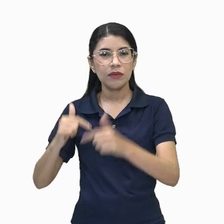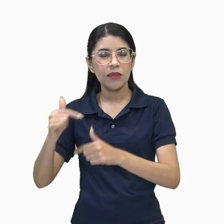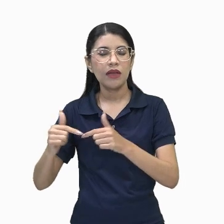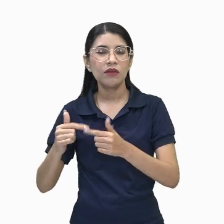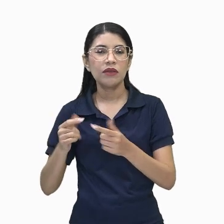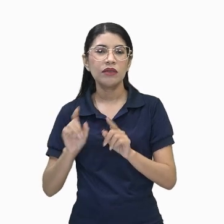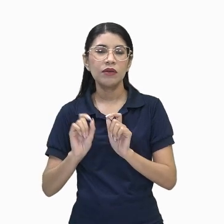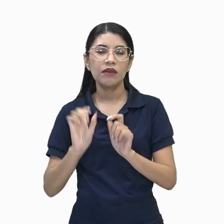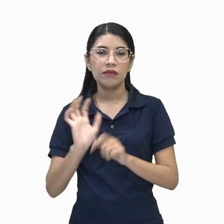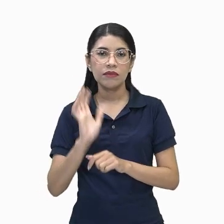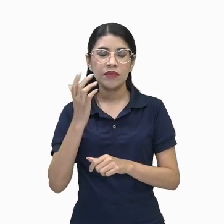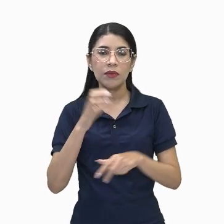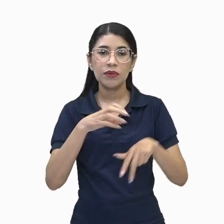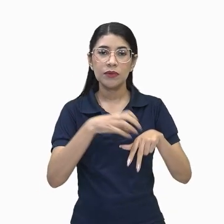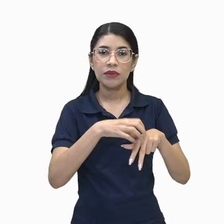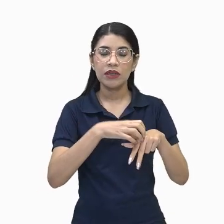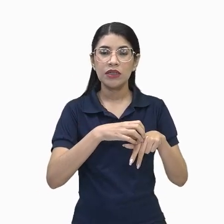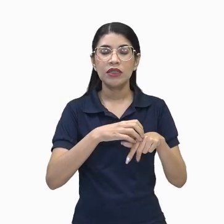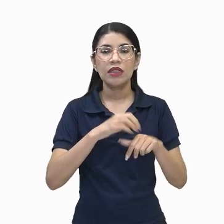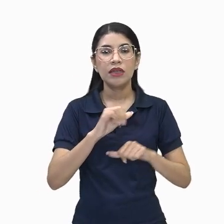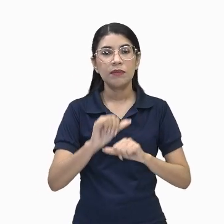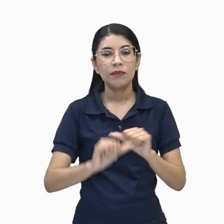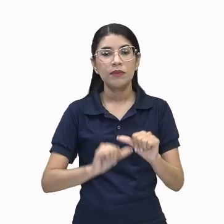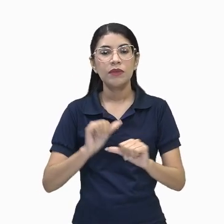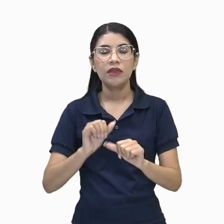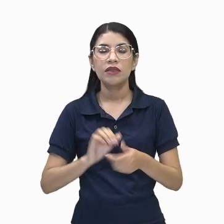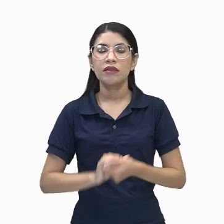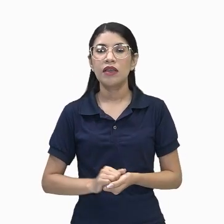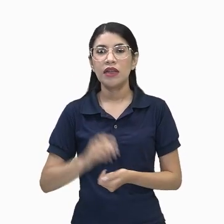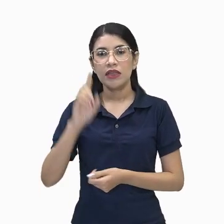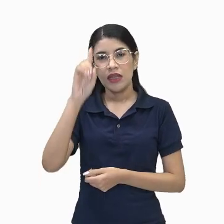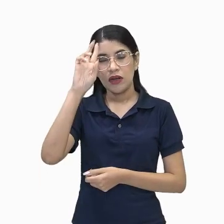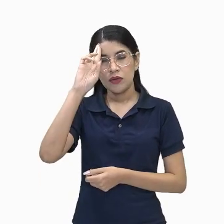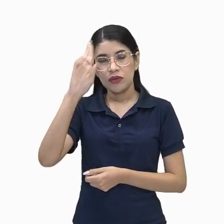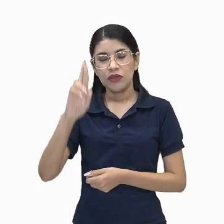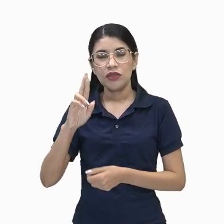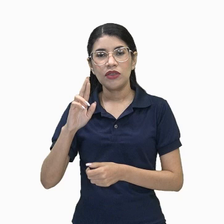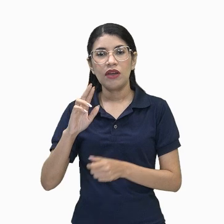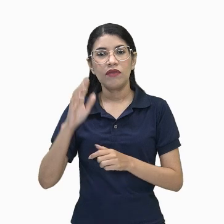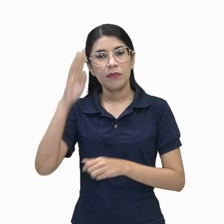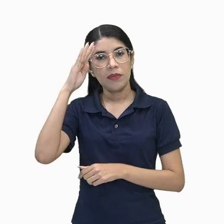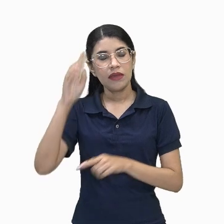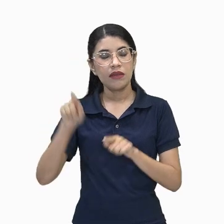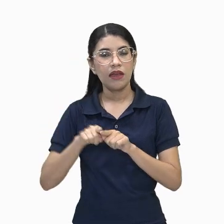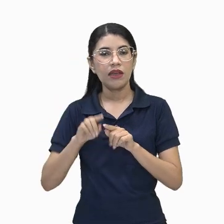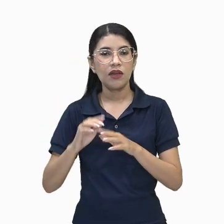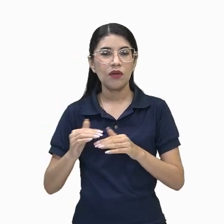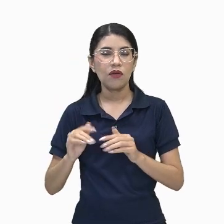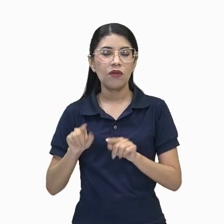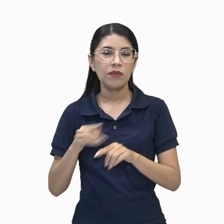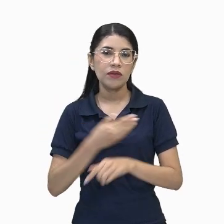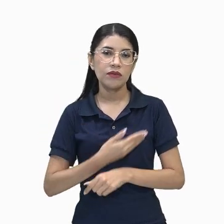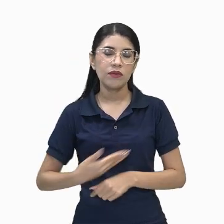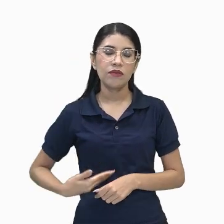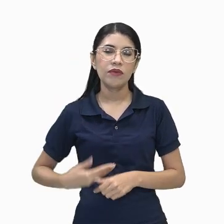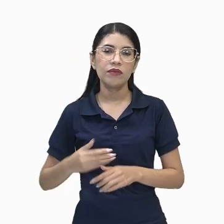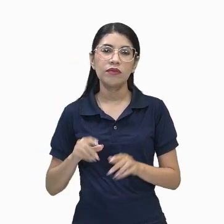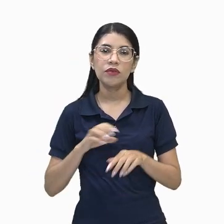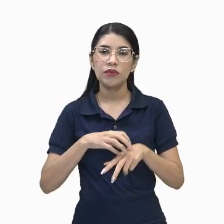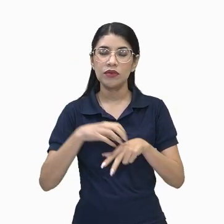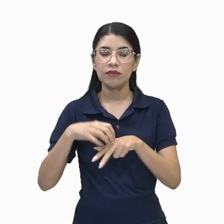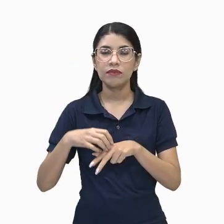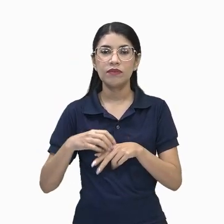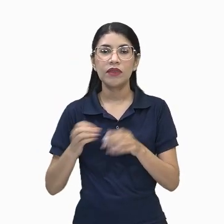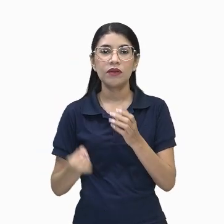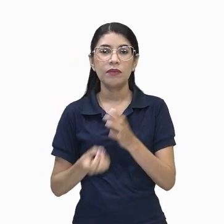derrotadas pelos reis, que passaram de simples chefes militares a governantes dos reinos, dando origem assim